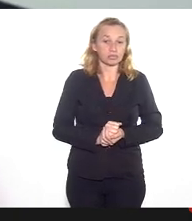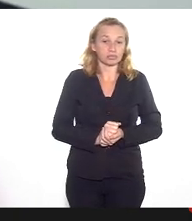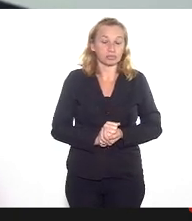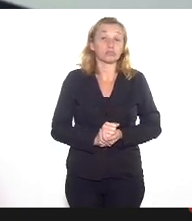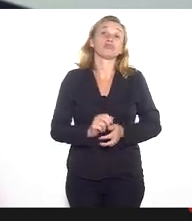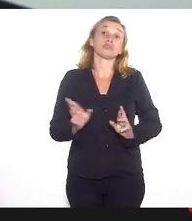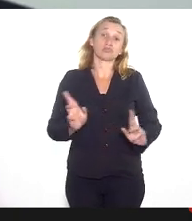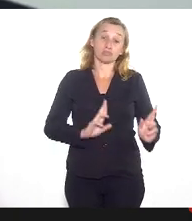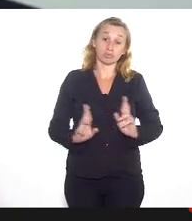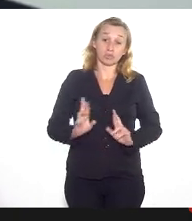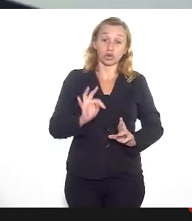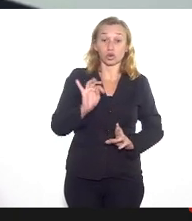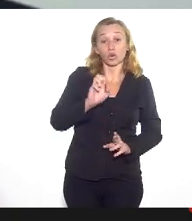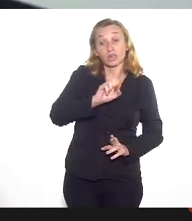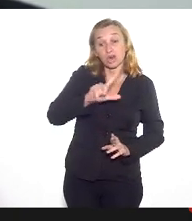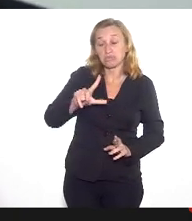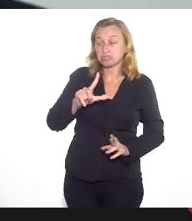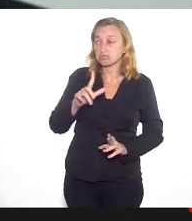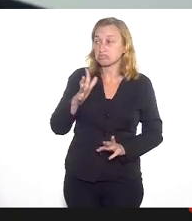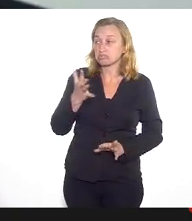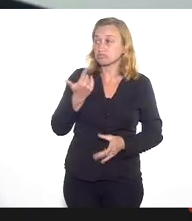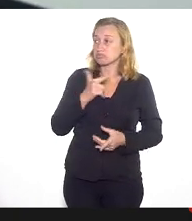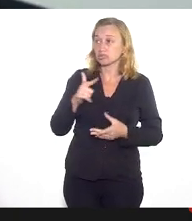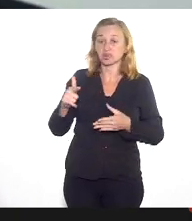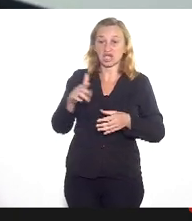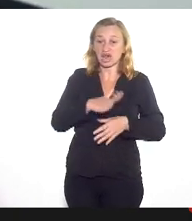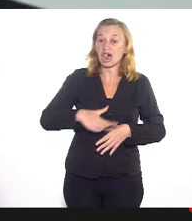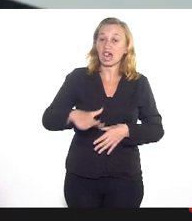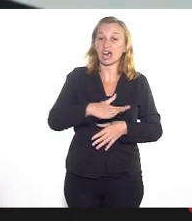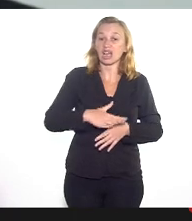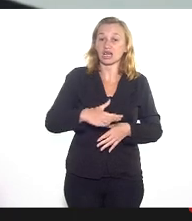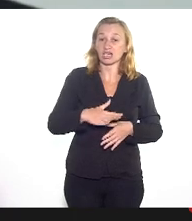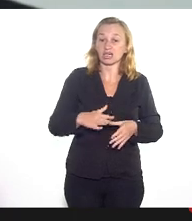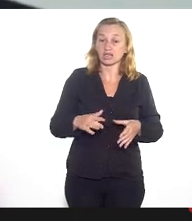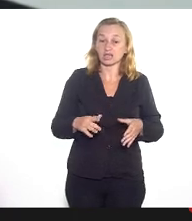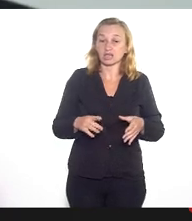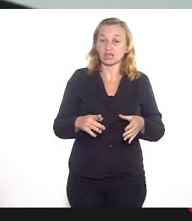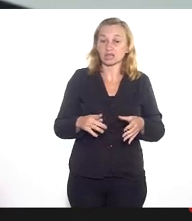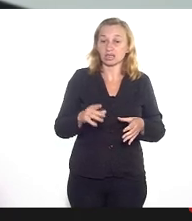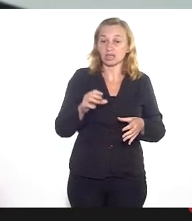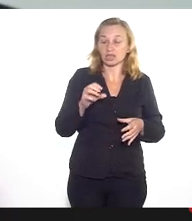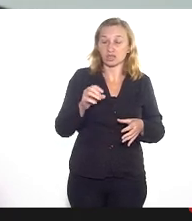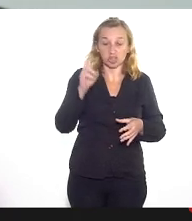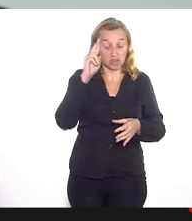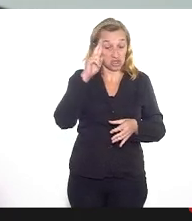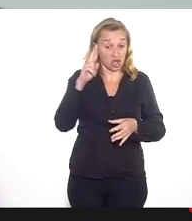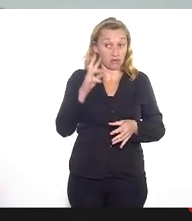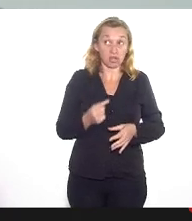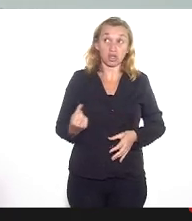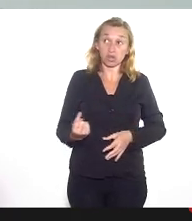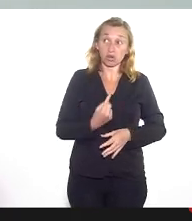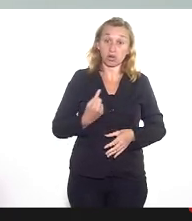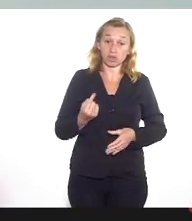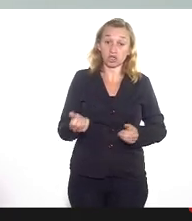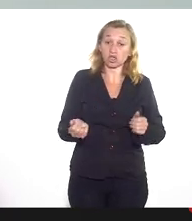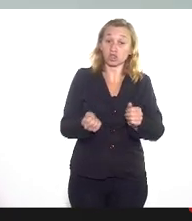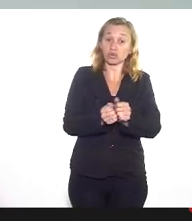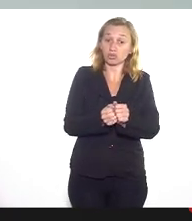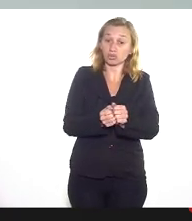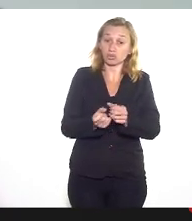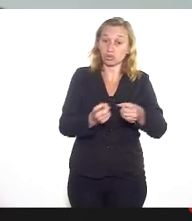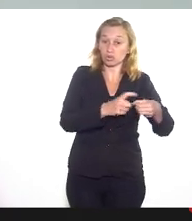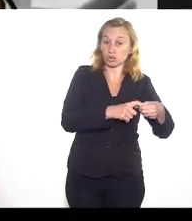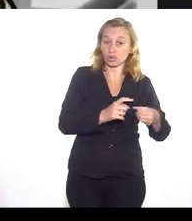Em relação à Total, não tem nenhuma área em que a Total seja operadora e que nós participemos do